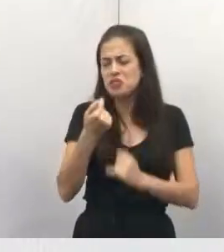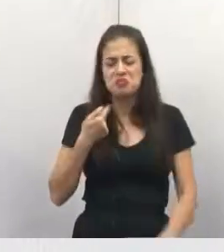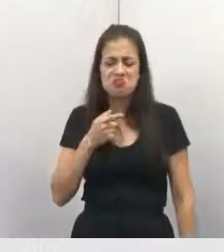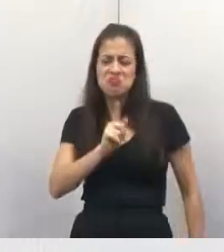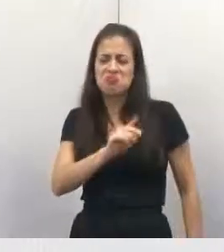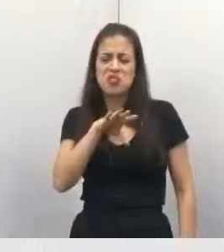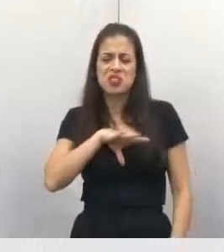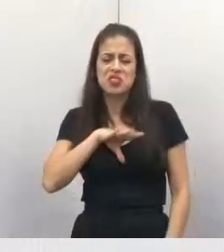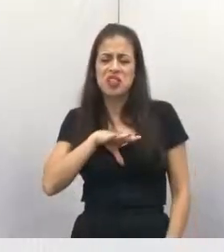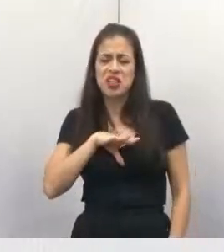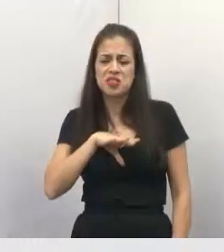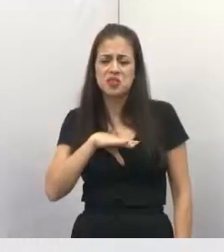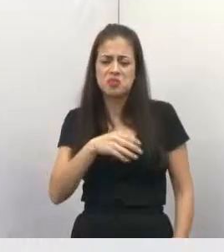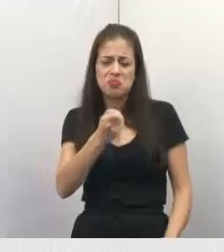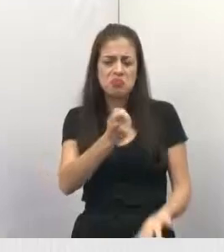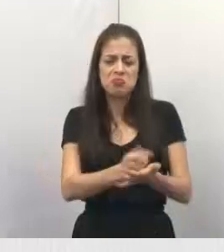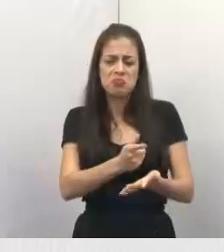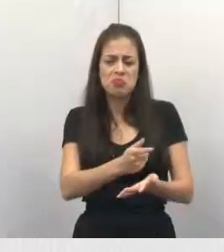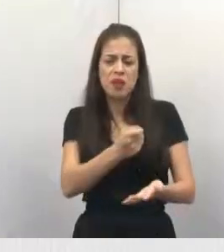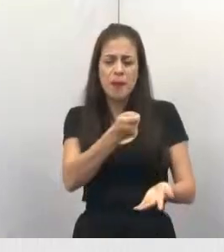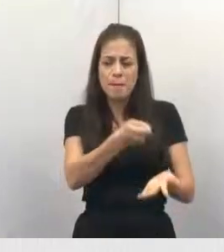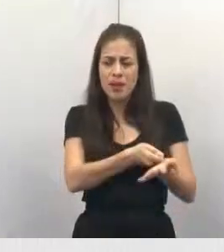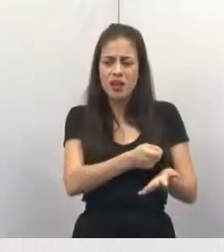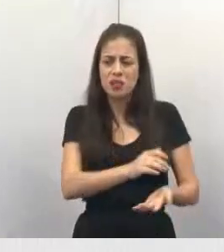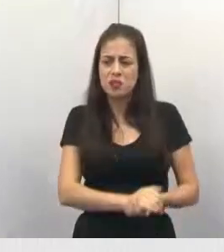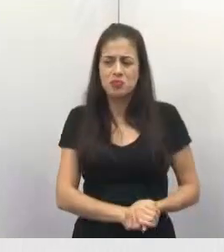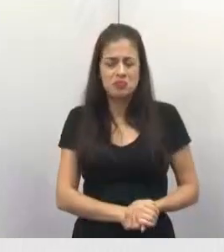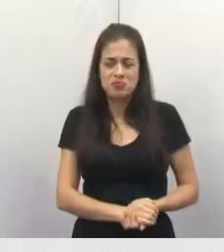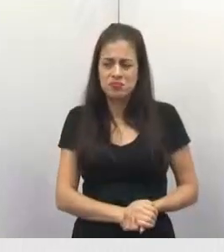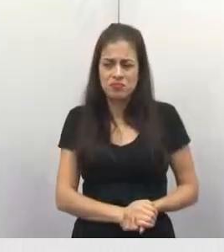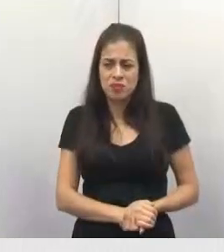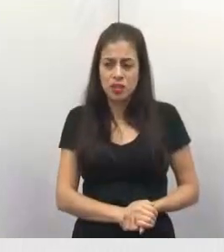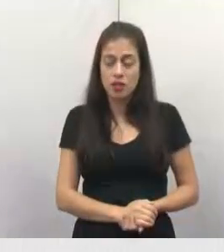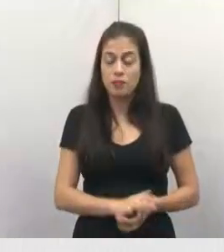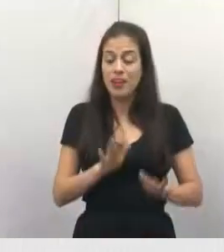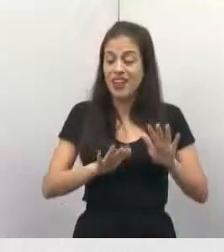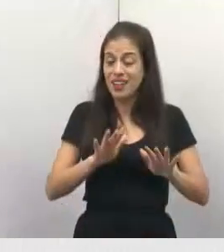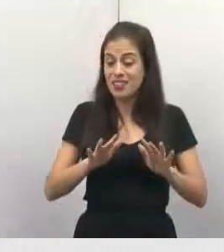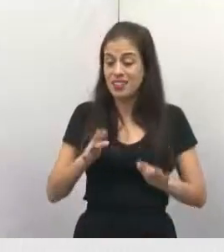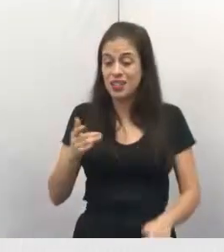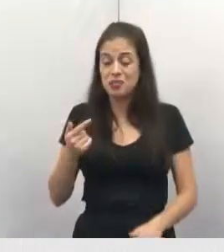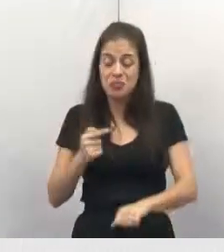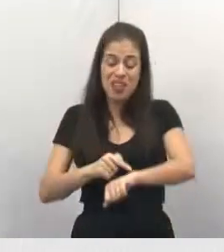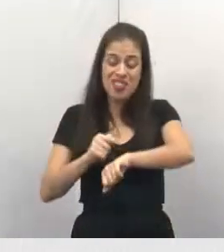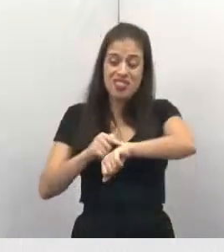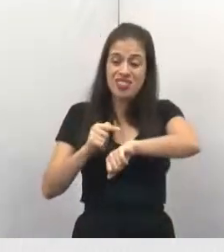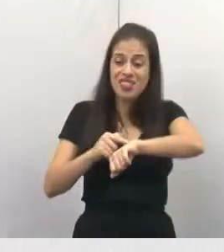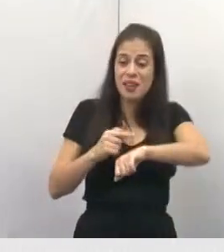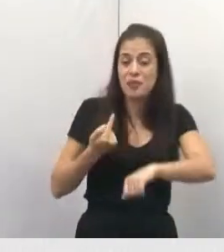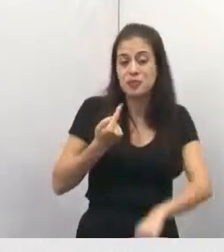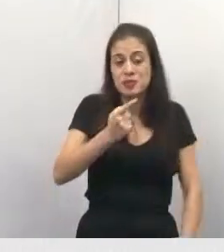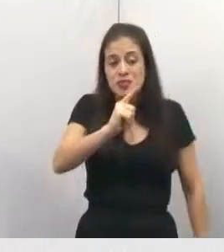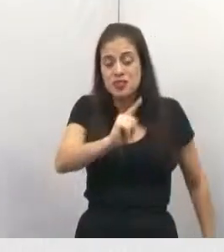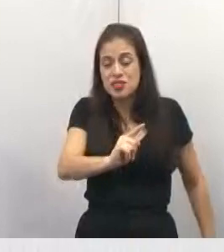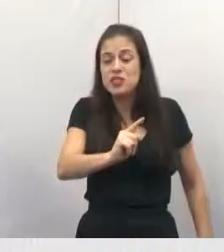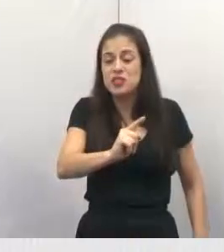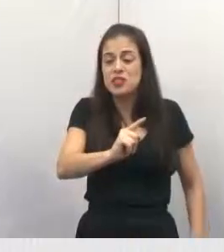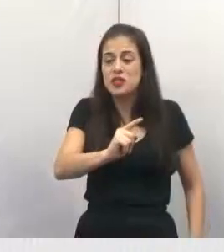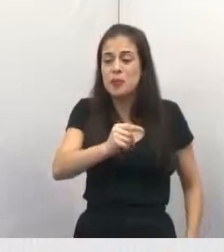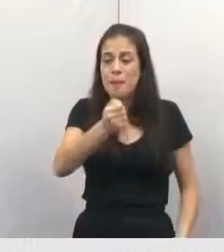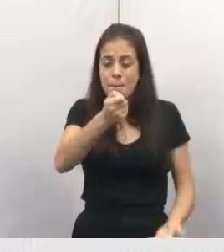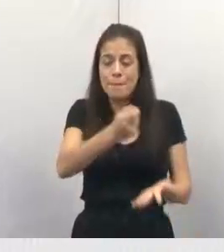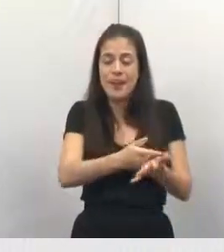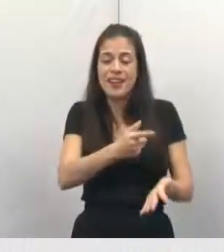pagar conta, eu pago tudo de casa. Então isso facilita no dia a dia, às vezes a gente não tem tempo de estar indo até o centro, então eu acho muito